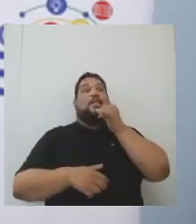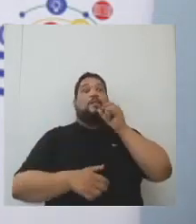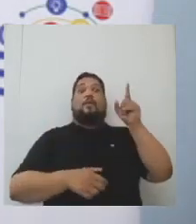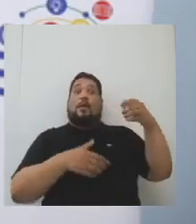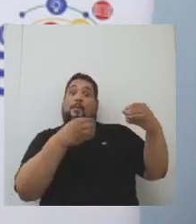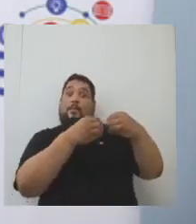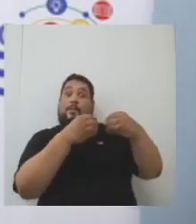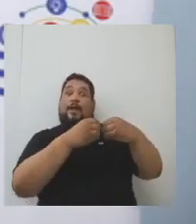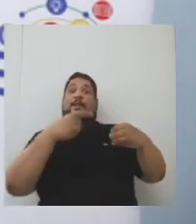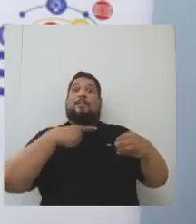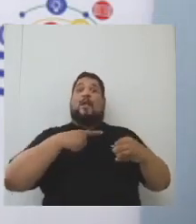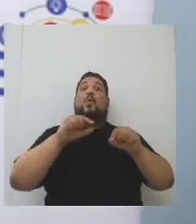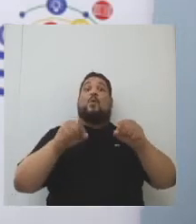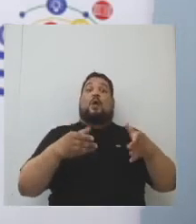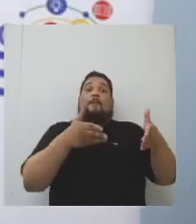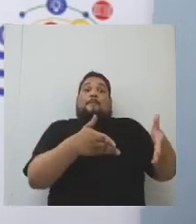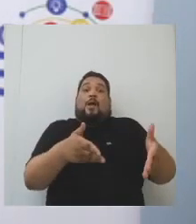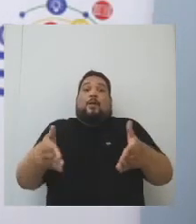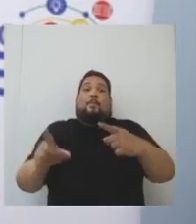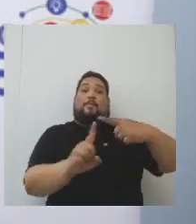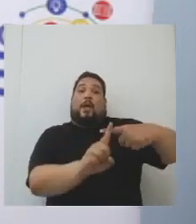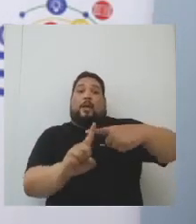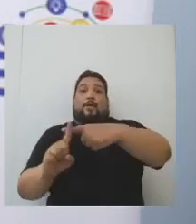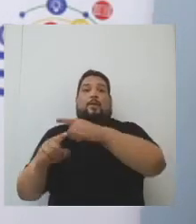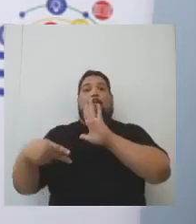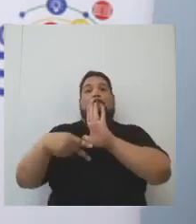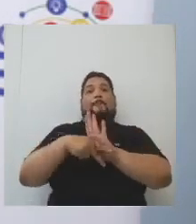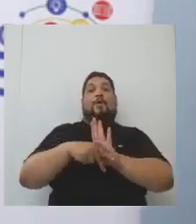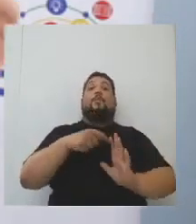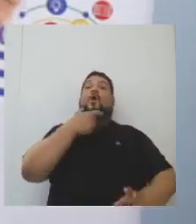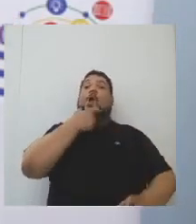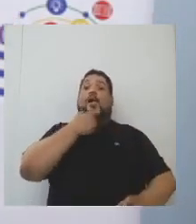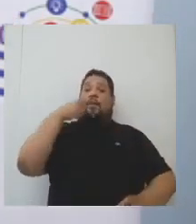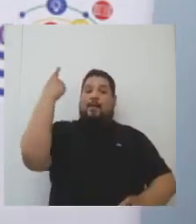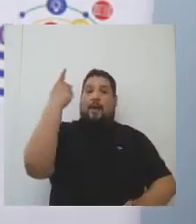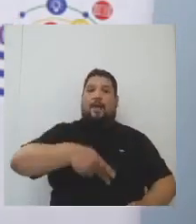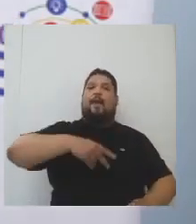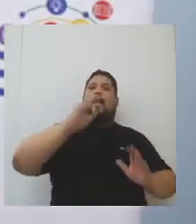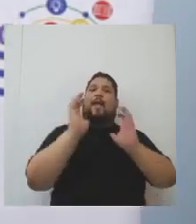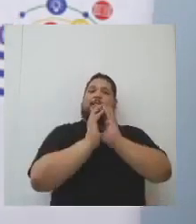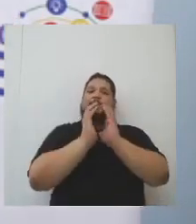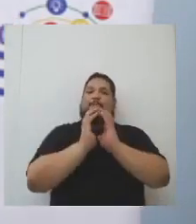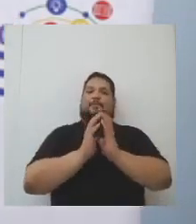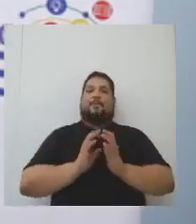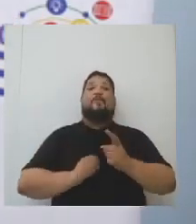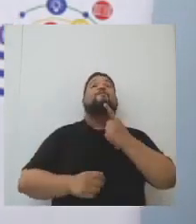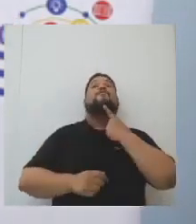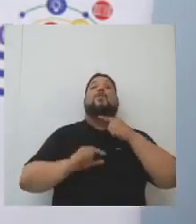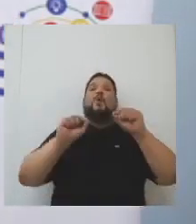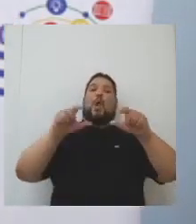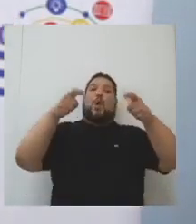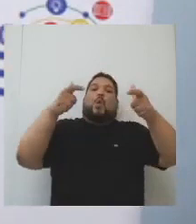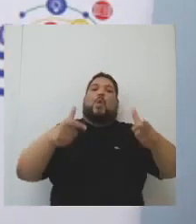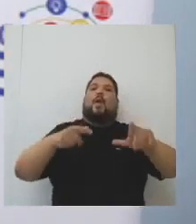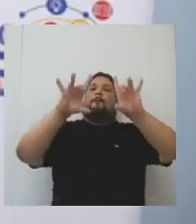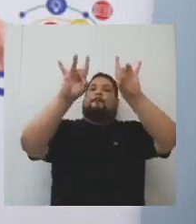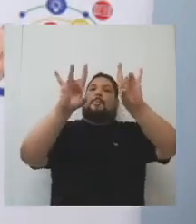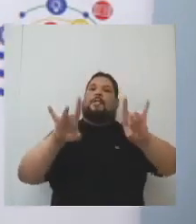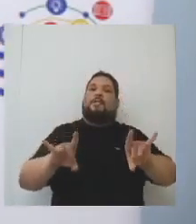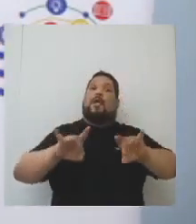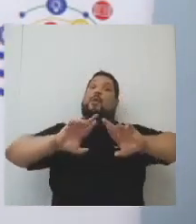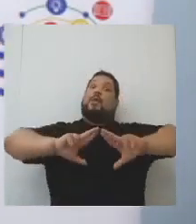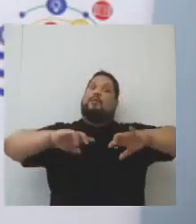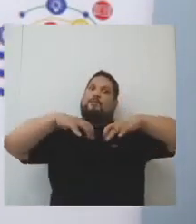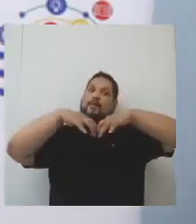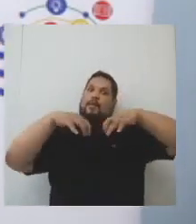dos ingleses aqui em Recife, tá certo? Os ingleses então aqui, ó, nesse momento queriam, na verdade, ter um local